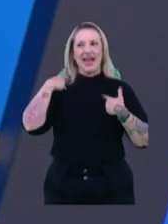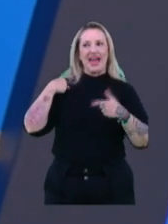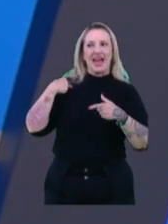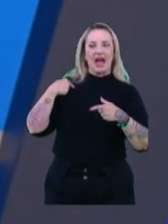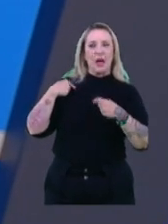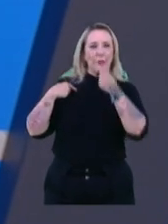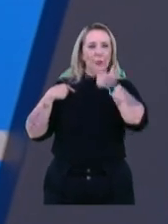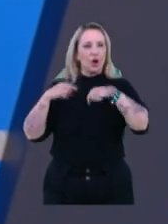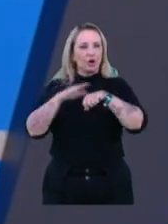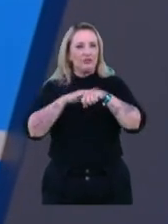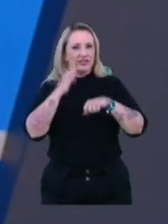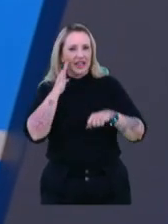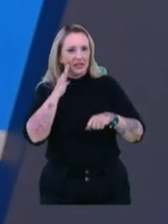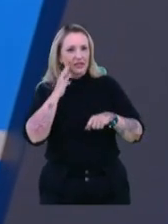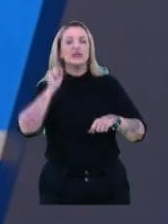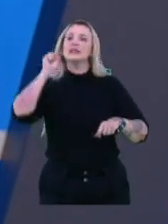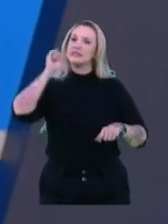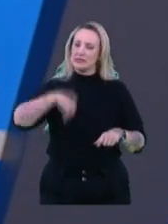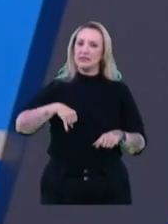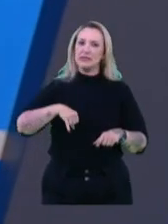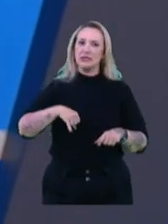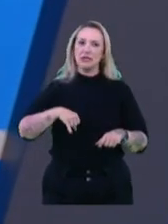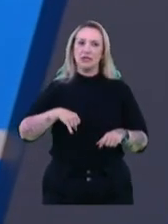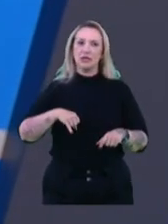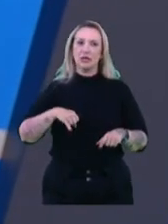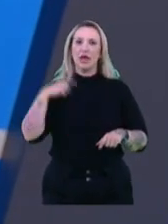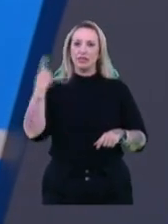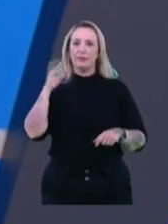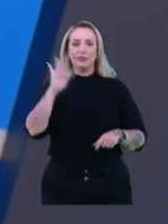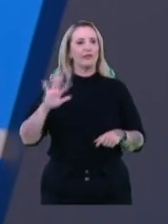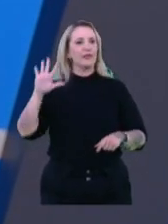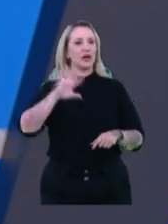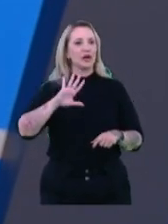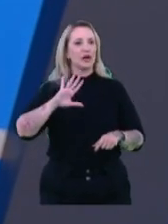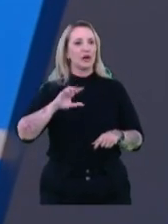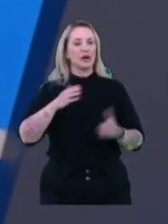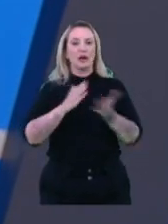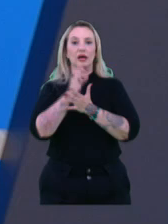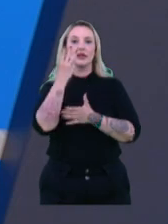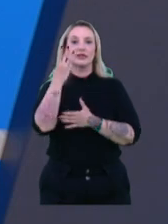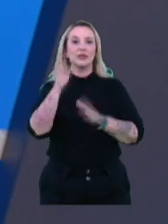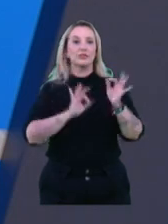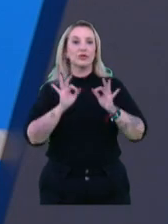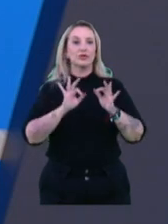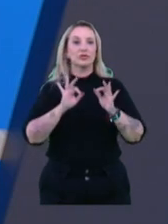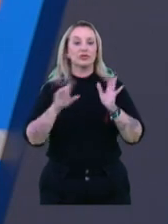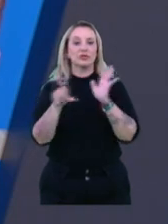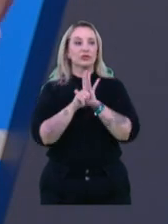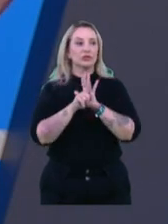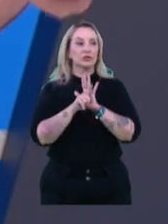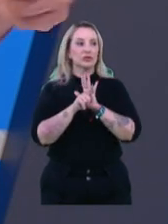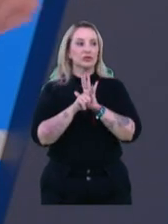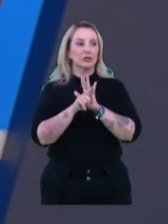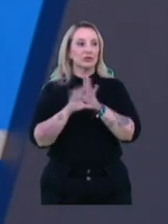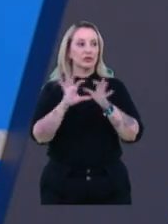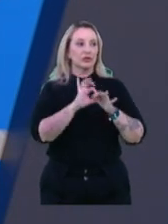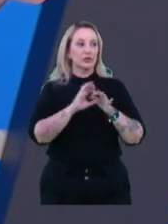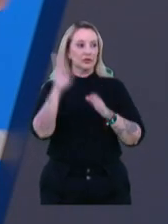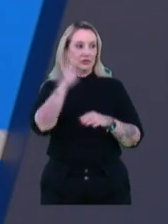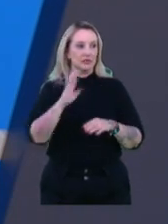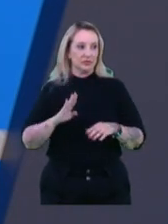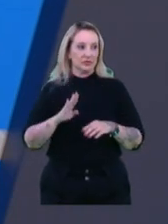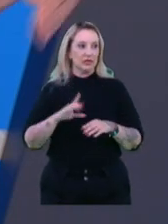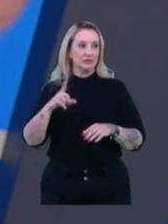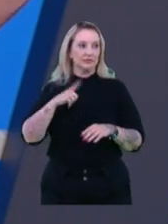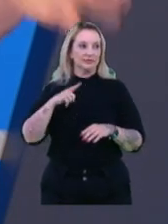Será que o bolos vai dialogar com Tarcísio vou como como deputado federal aprovei três projetos de lei com votos do União Brasil do